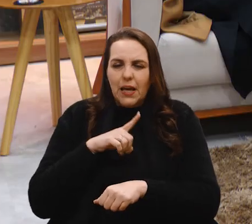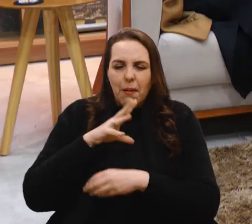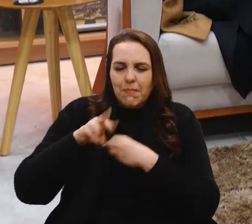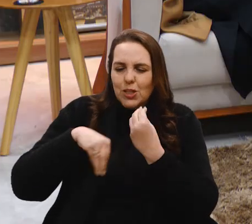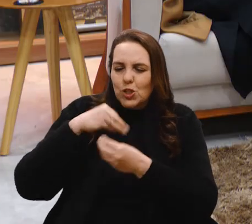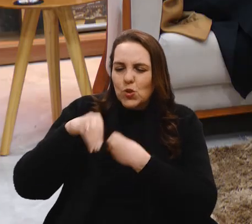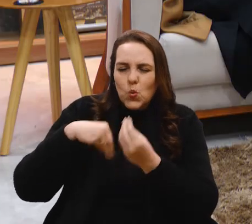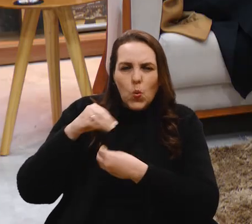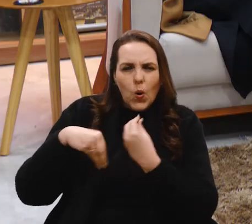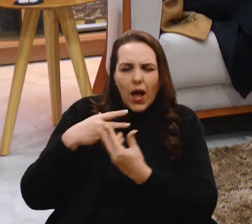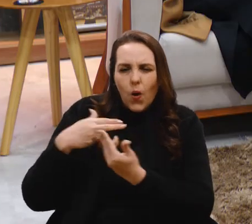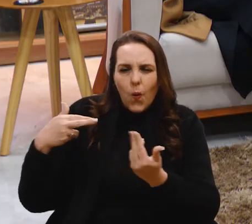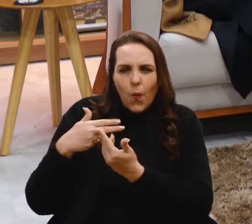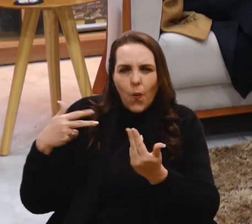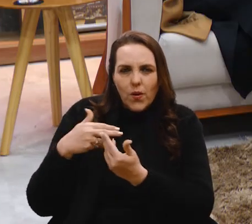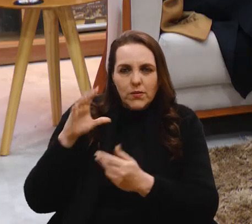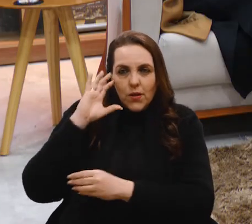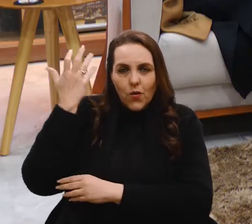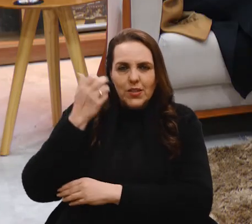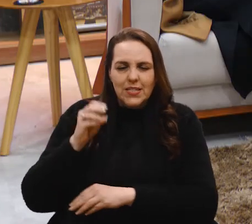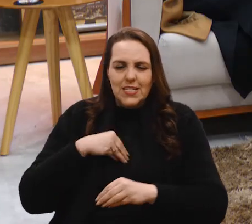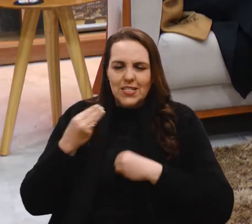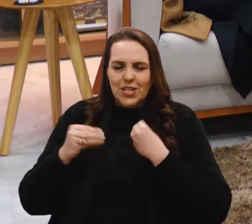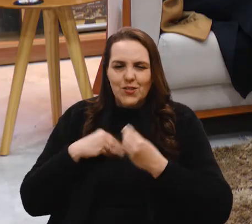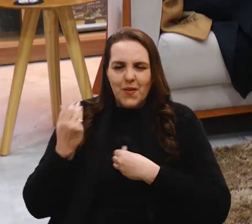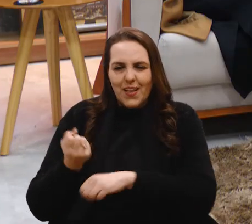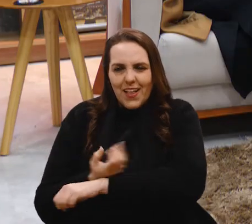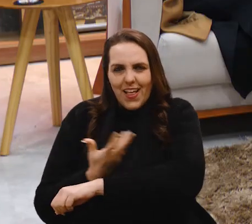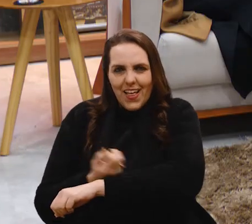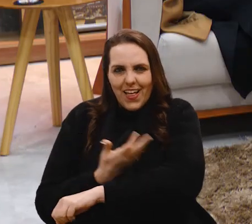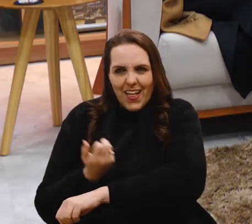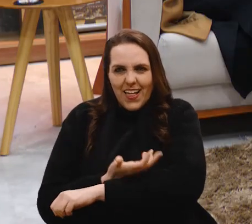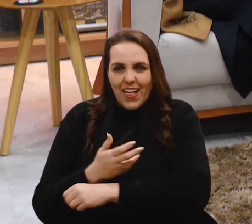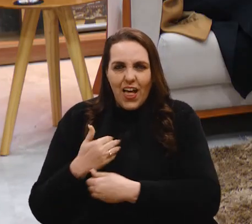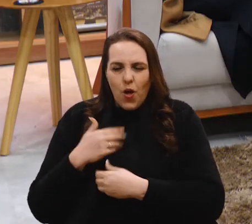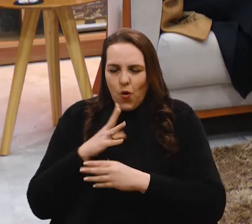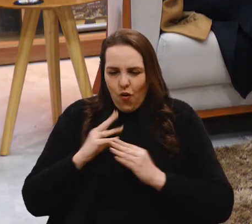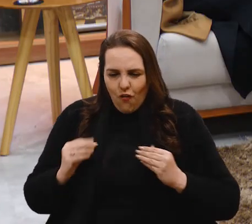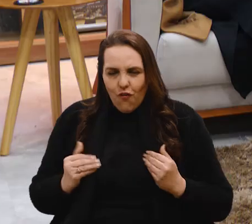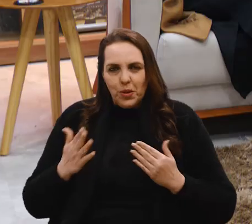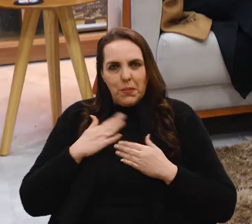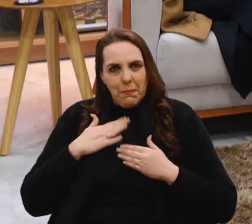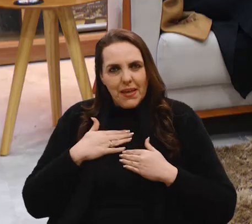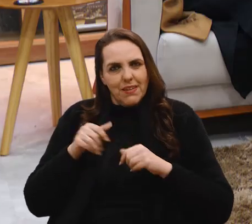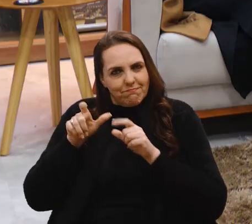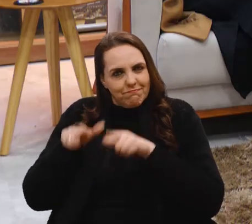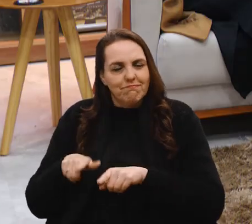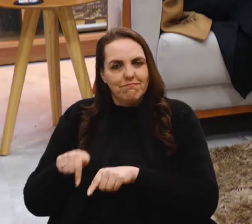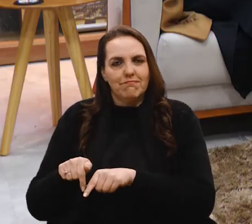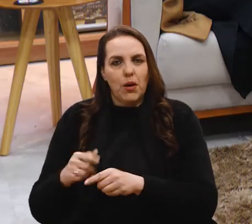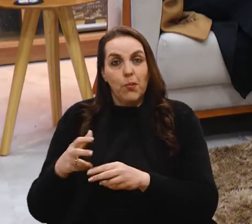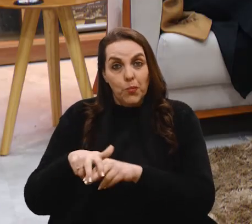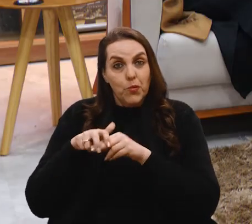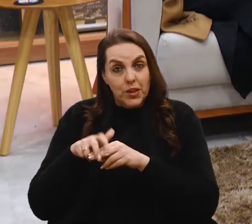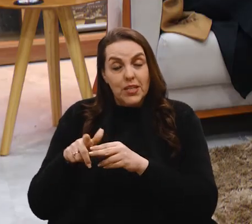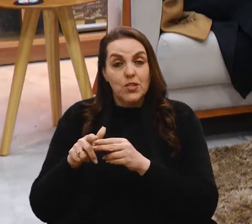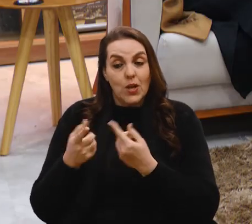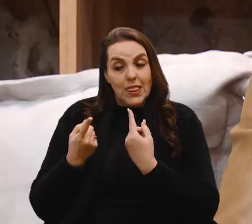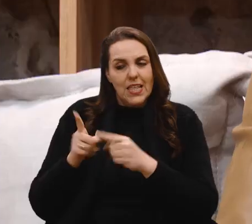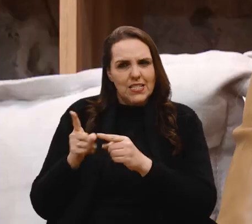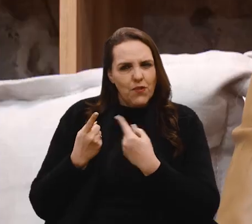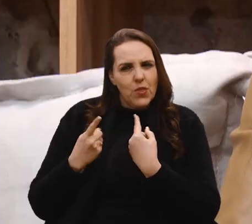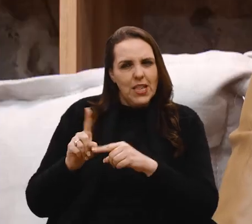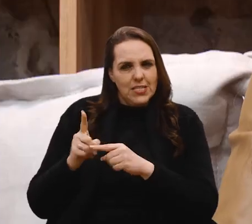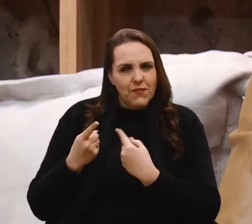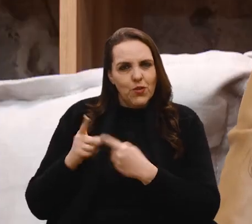de coisas acontecendo ali, né? De sentimentos, de emoção. Aqui eu me sinto bem. Né? Por isso que eles gostam de ser